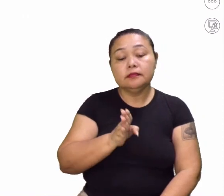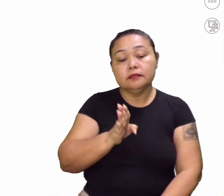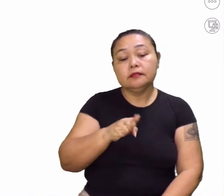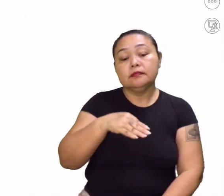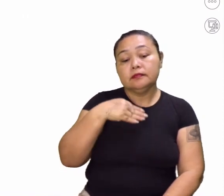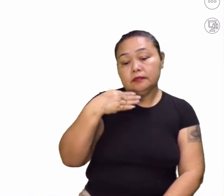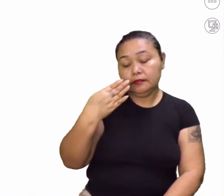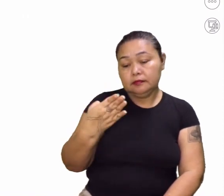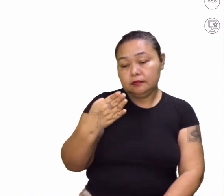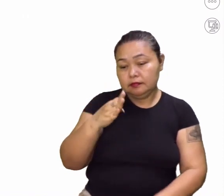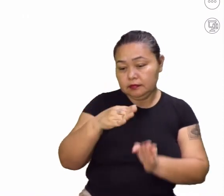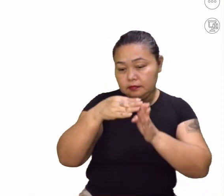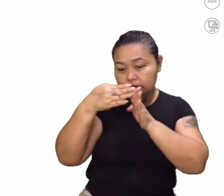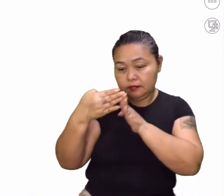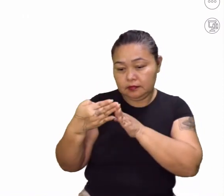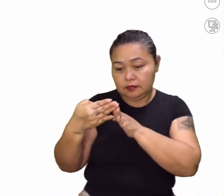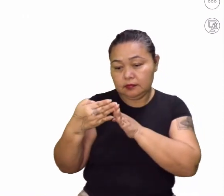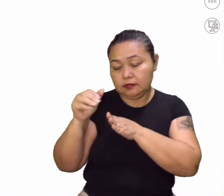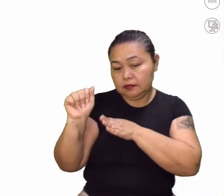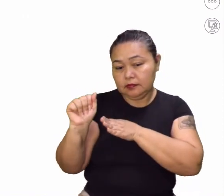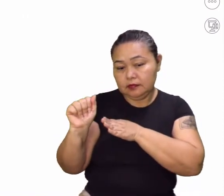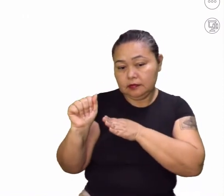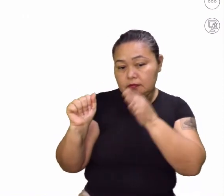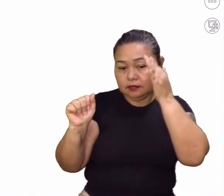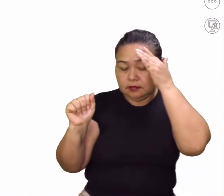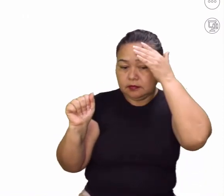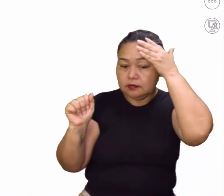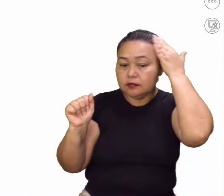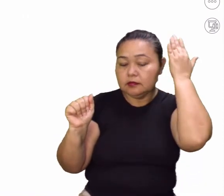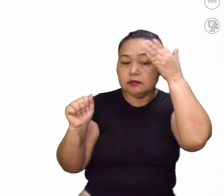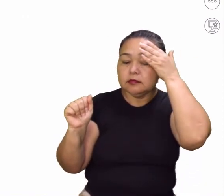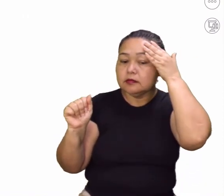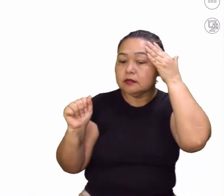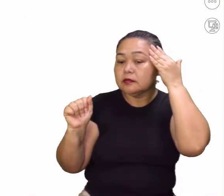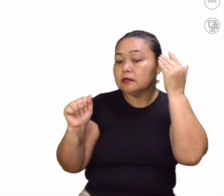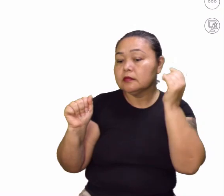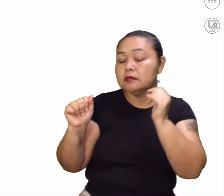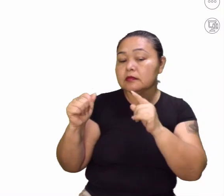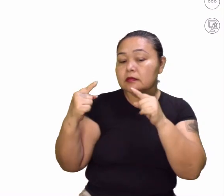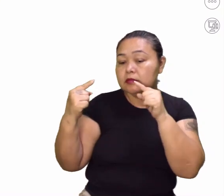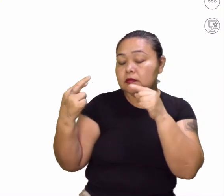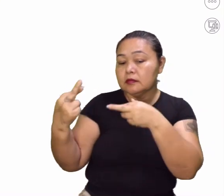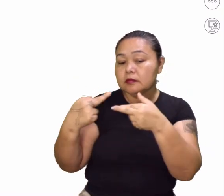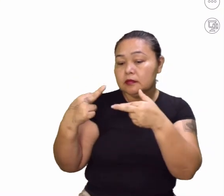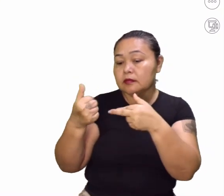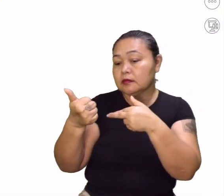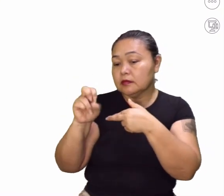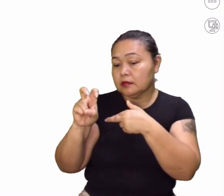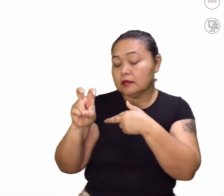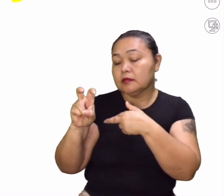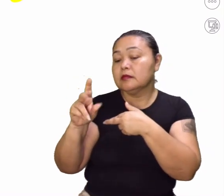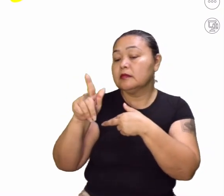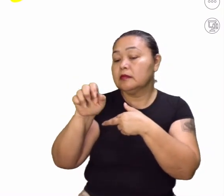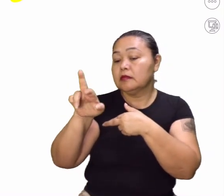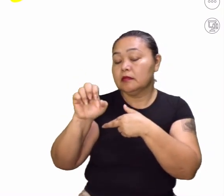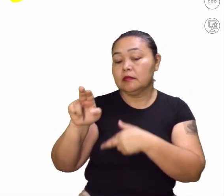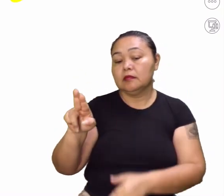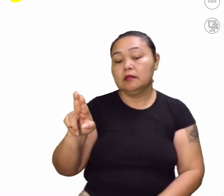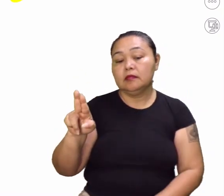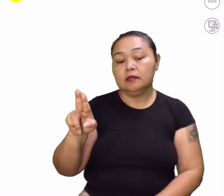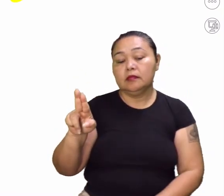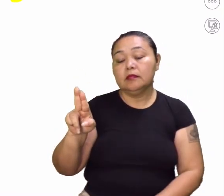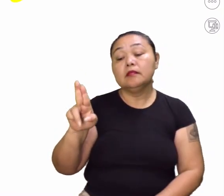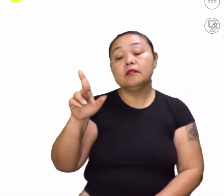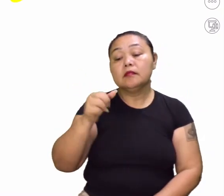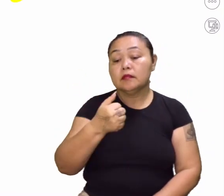avancei para o meu primeiro fuso, que é o A, que a gente vai verificar daqui a pouco que ele corresponde a 15 graus, se aqui